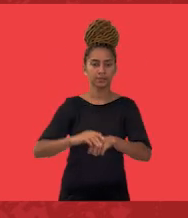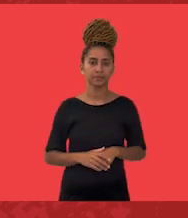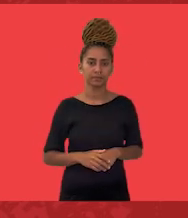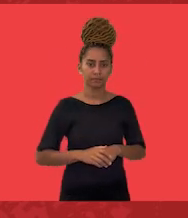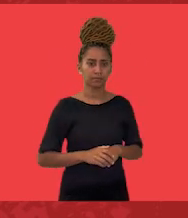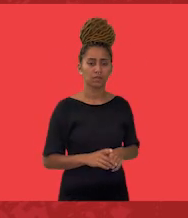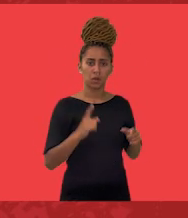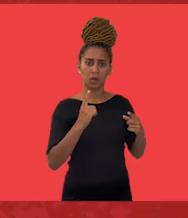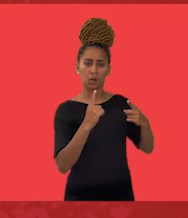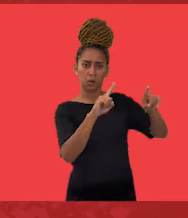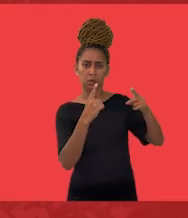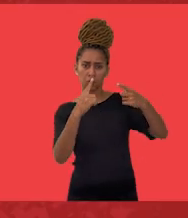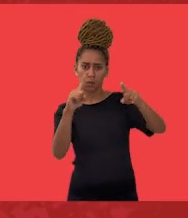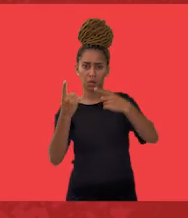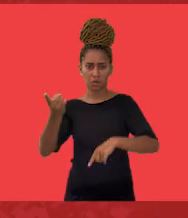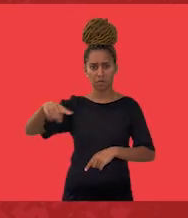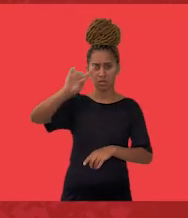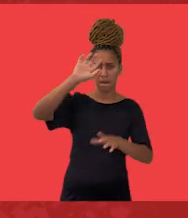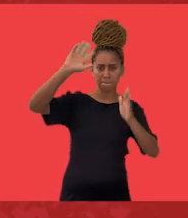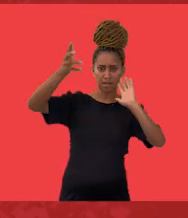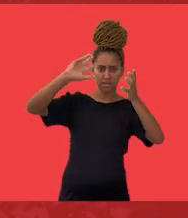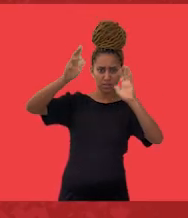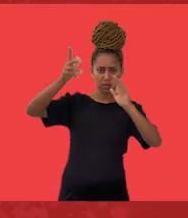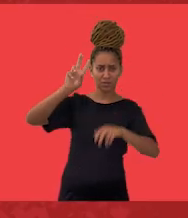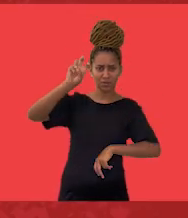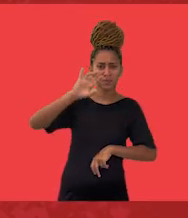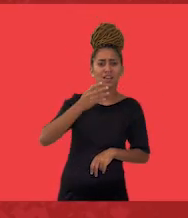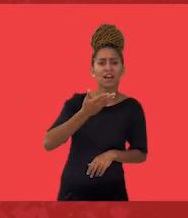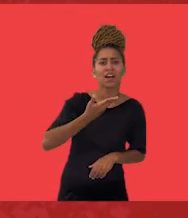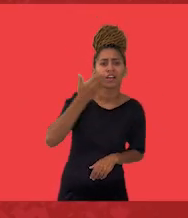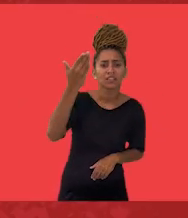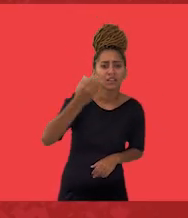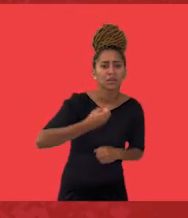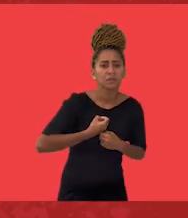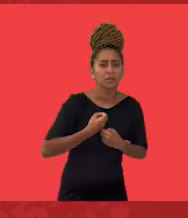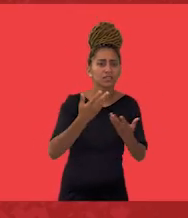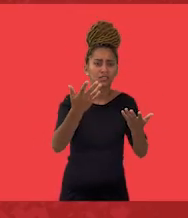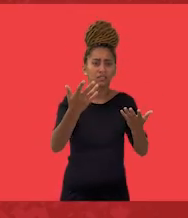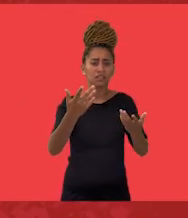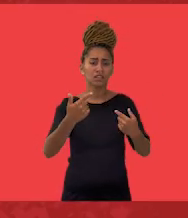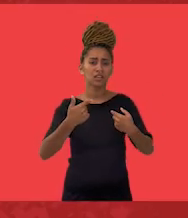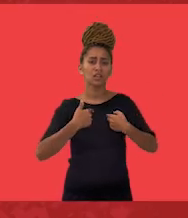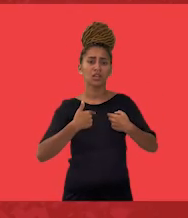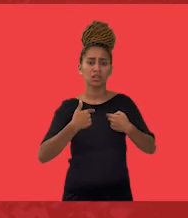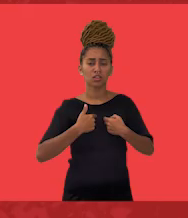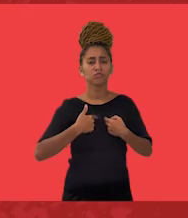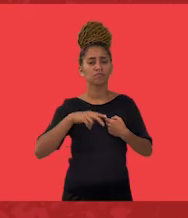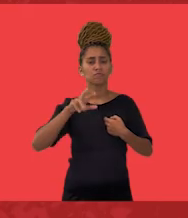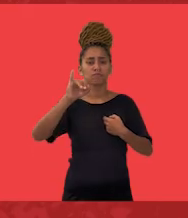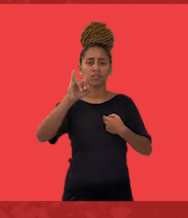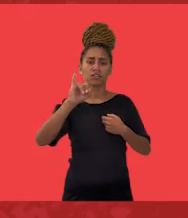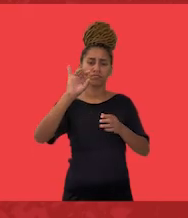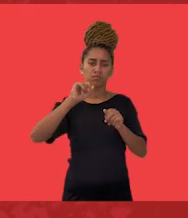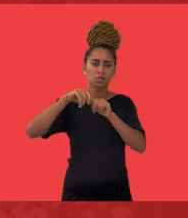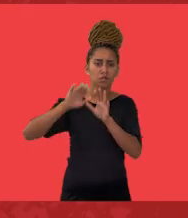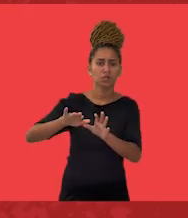Sujar e limpar. Fui o amor da vida de todos os homens que amei. Motivo pelo qual cobraram